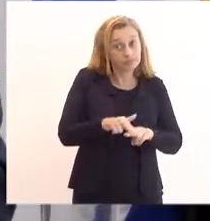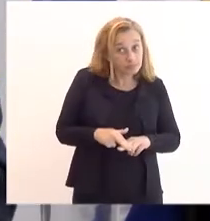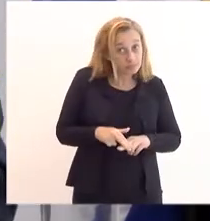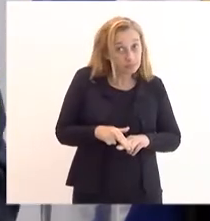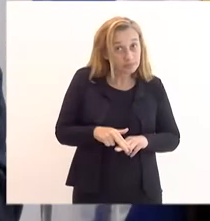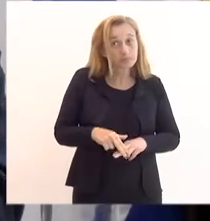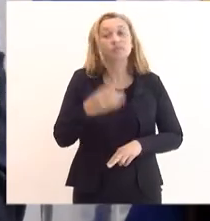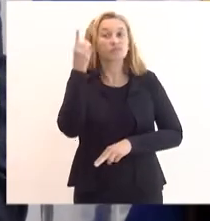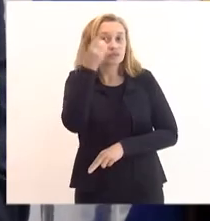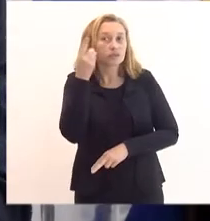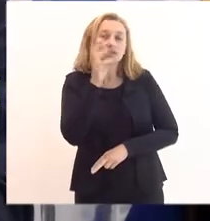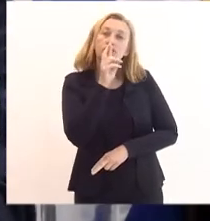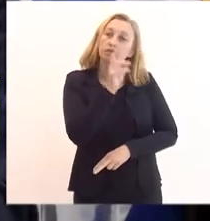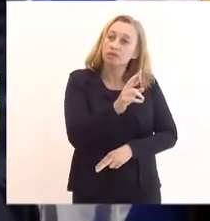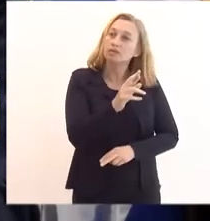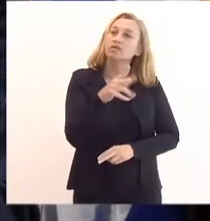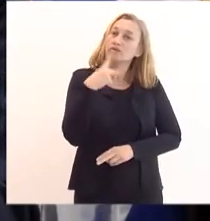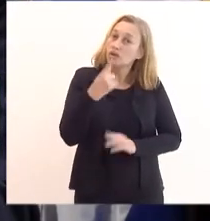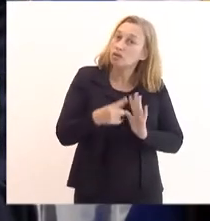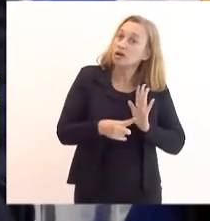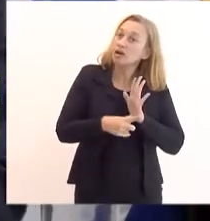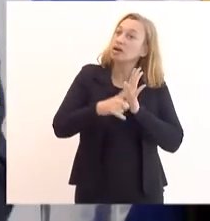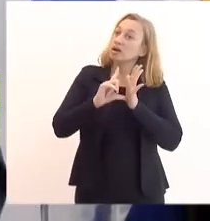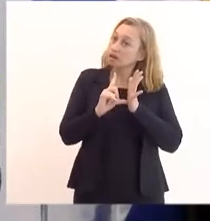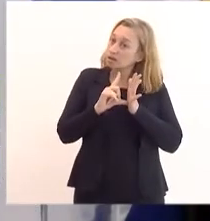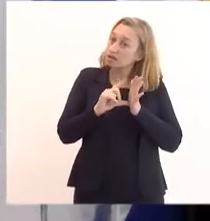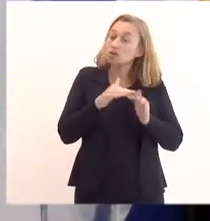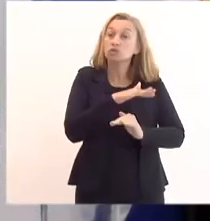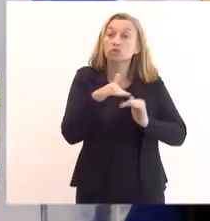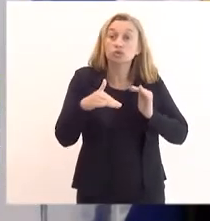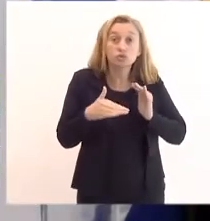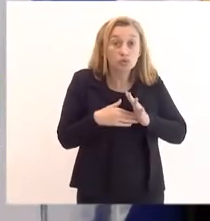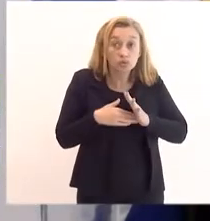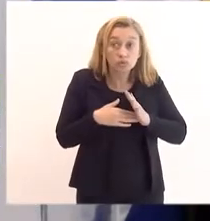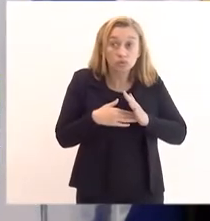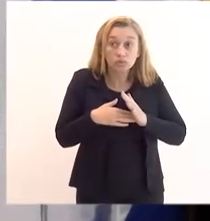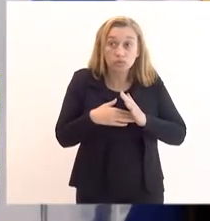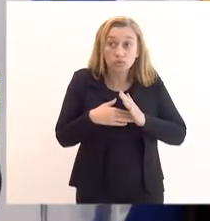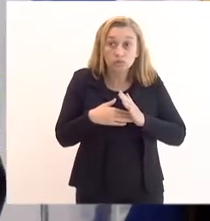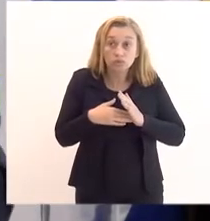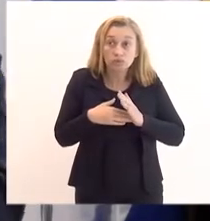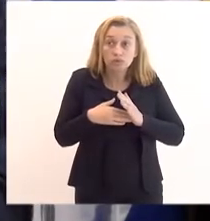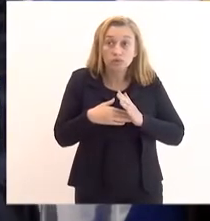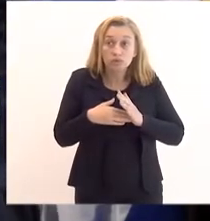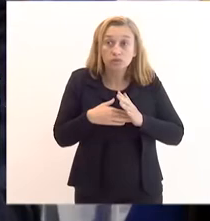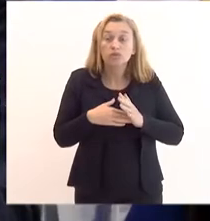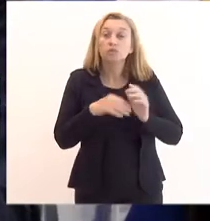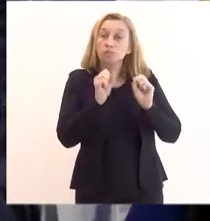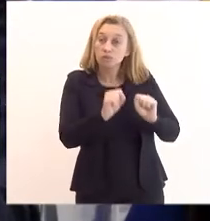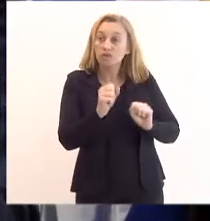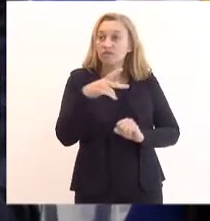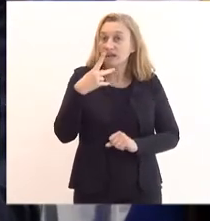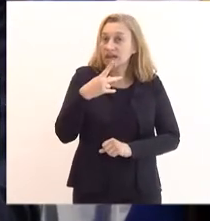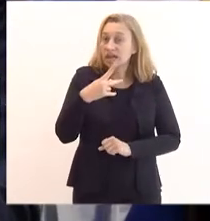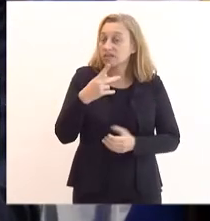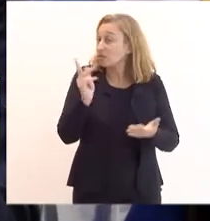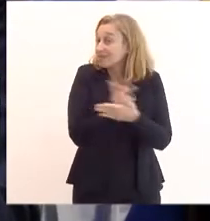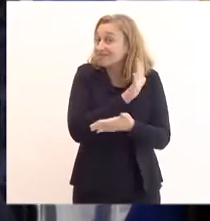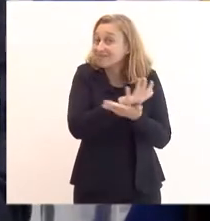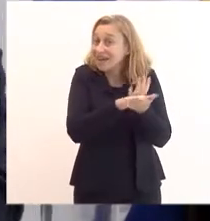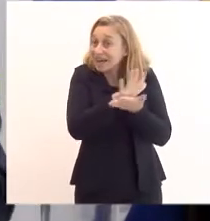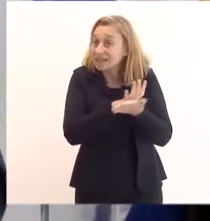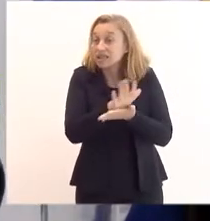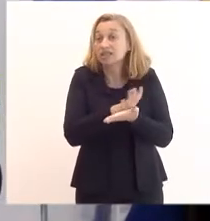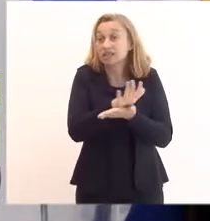porque o deputado Amorim fez a questão de ordem, todos aqui pudemos... A gente podia se manifestar, não houve... E eu